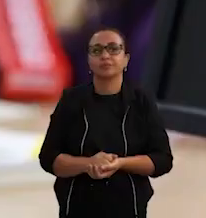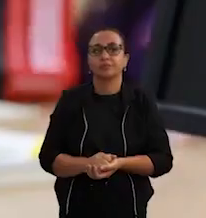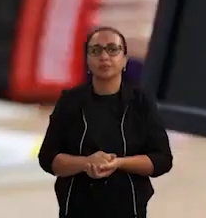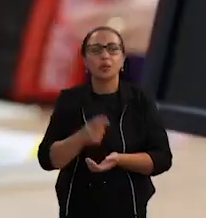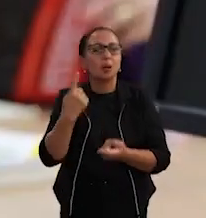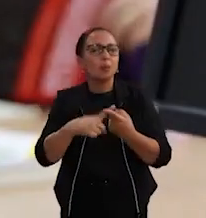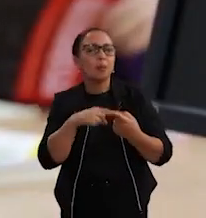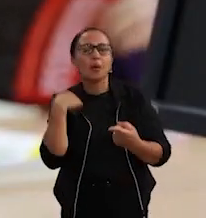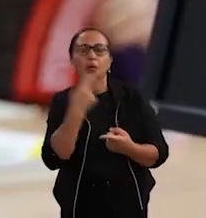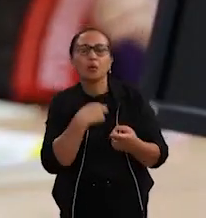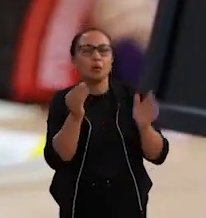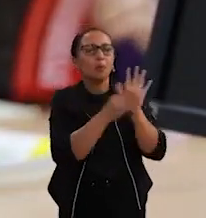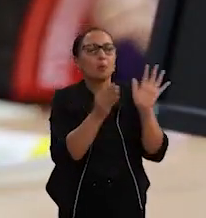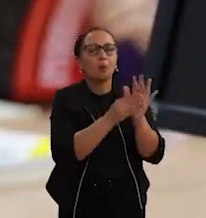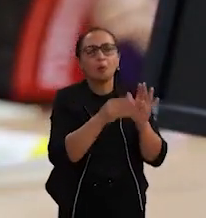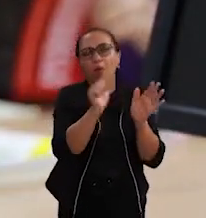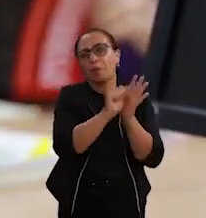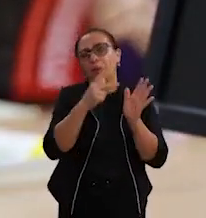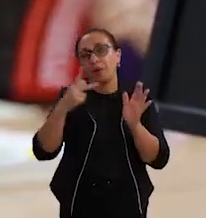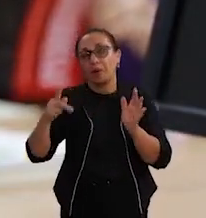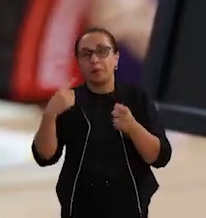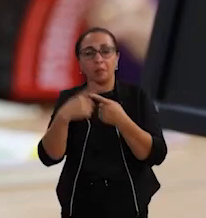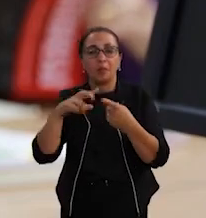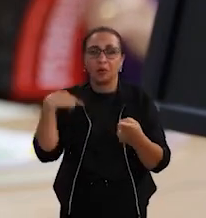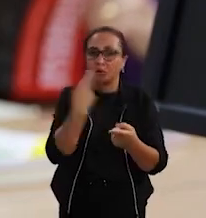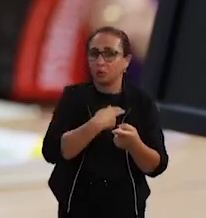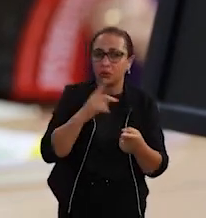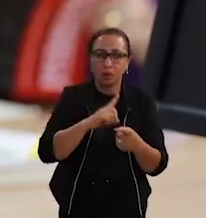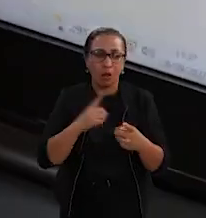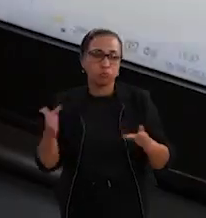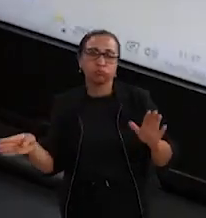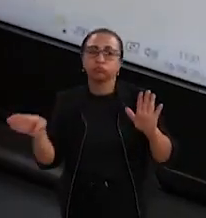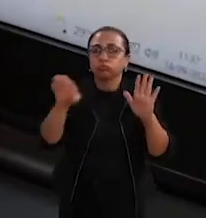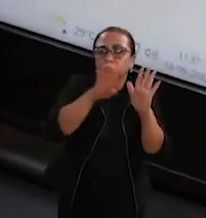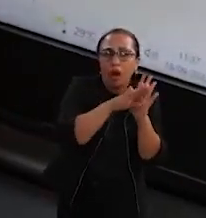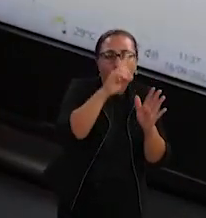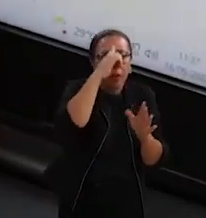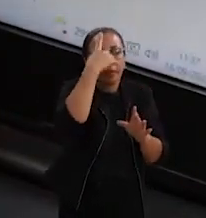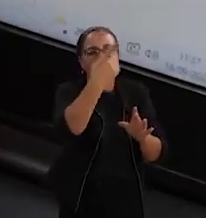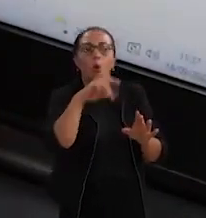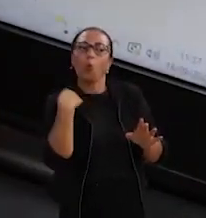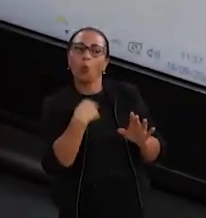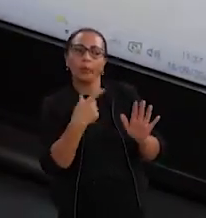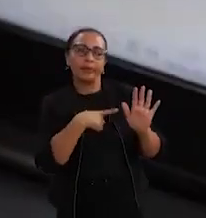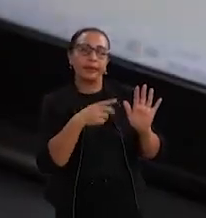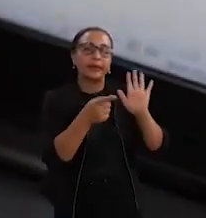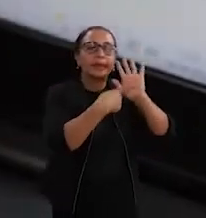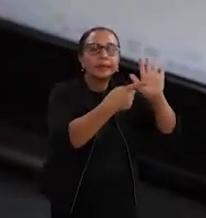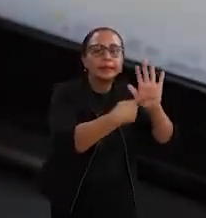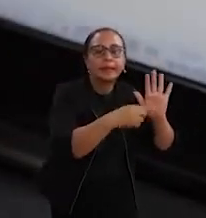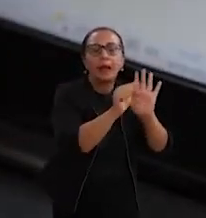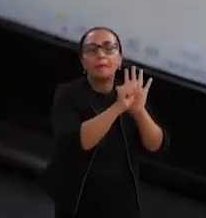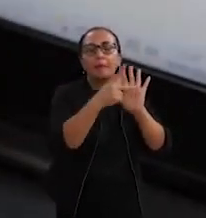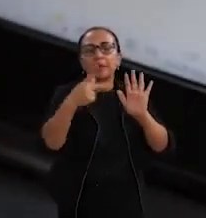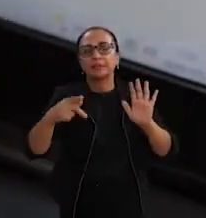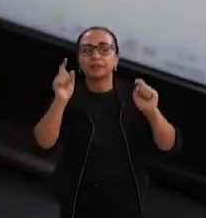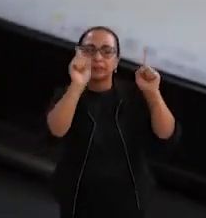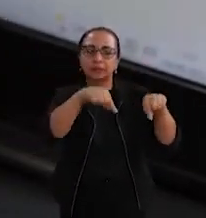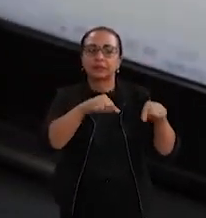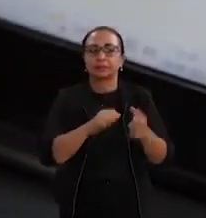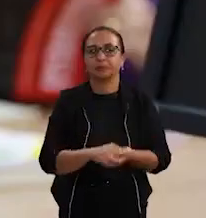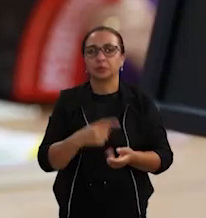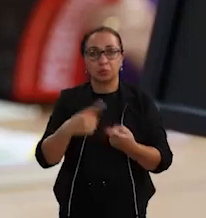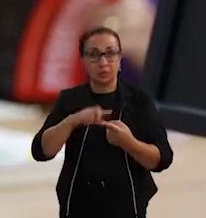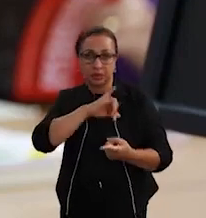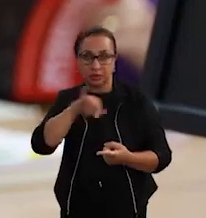justiça. Por que que a gente não propõe o aplicativo? Por que que a gente não chega com a ideia, ó, temos um aplicativo e será